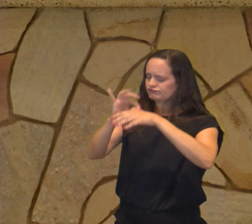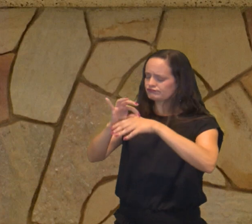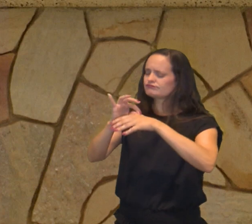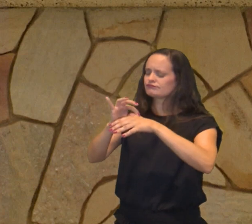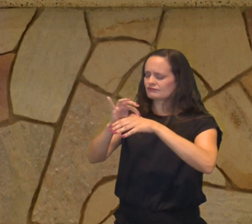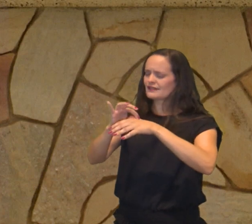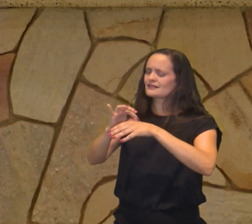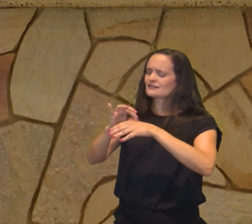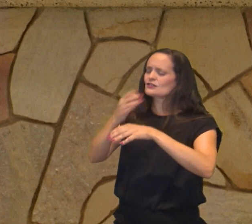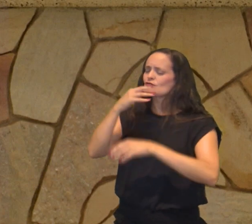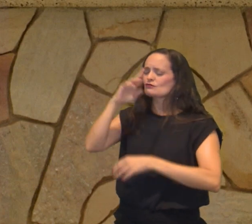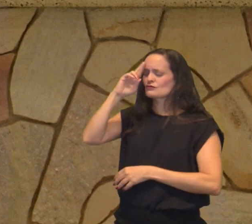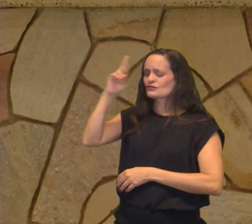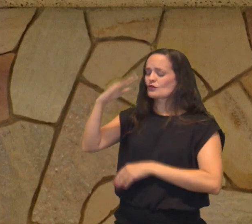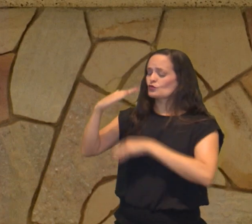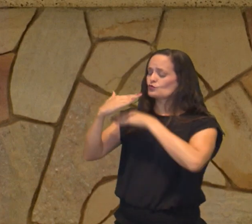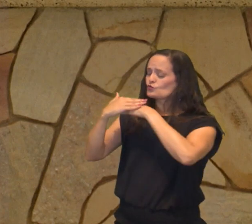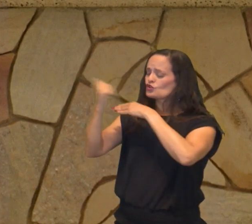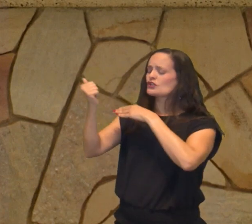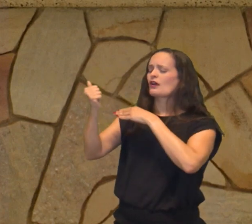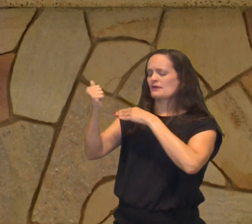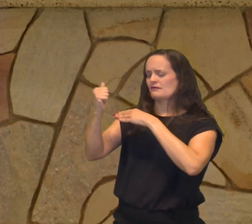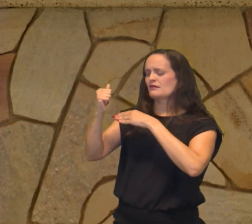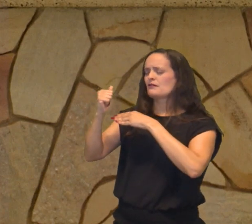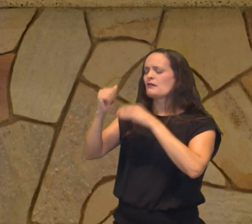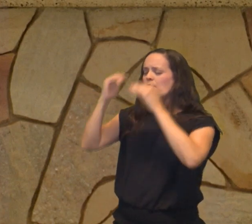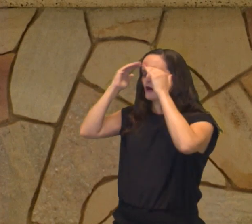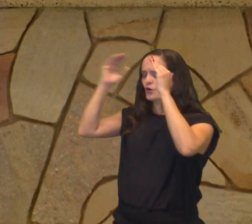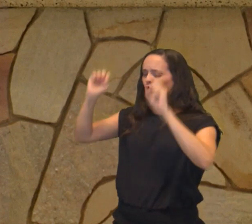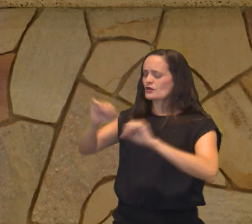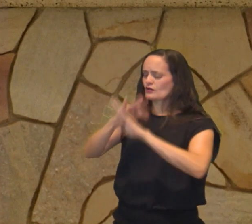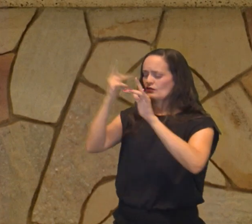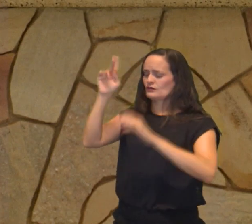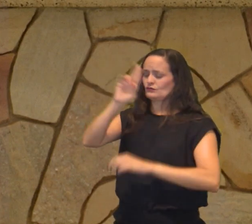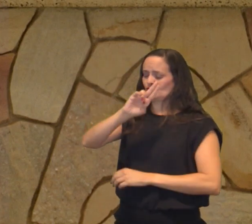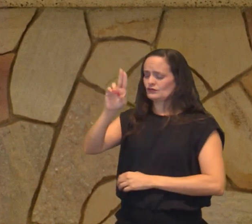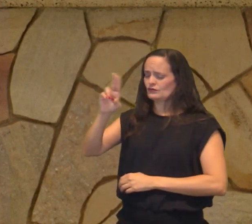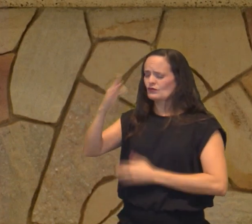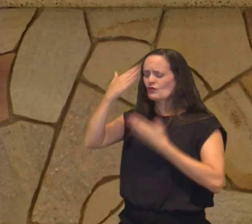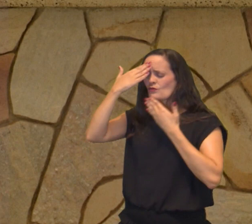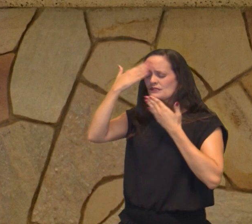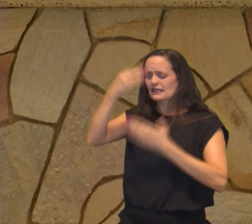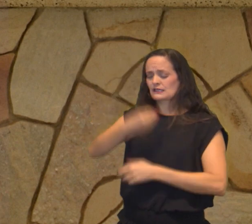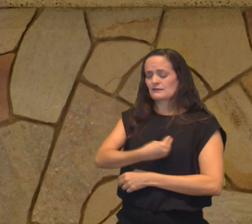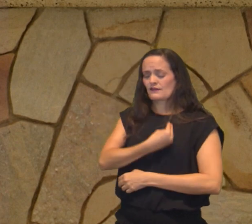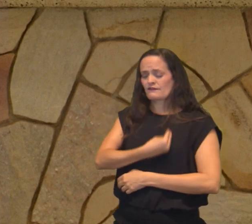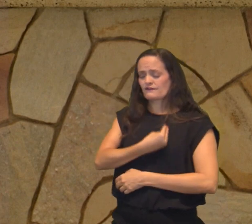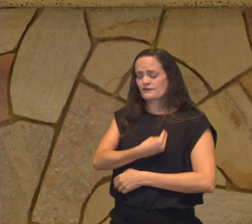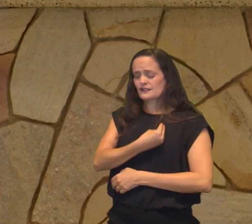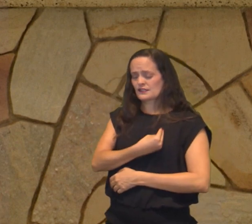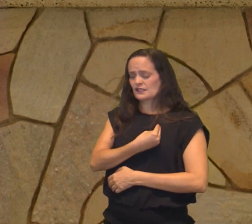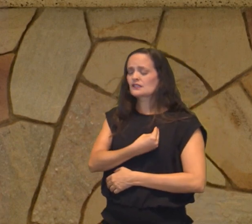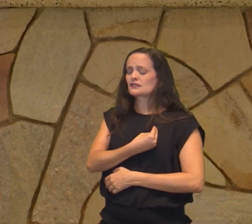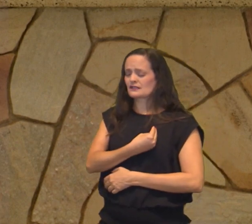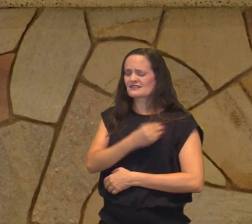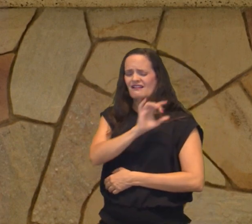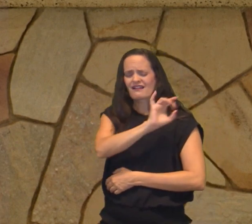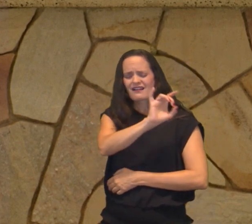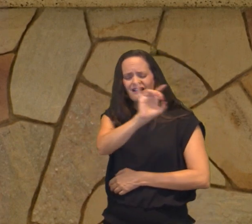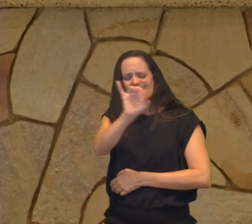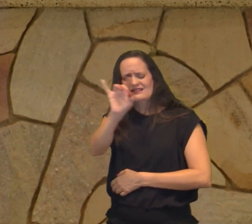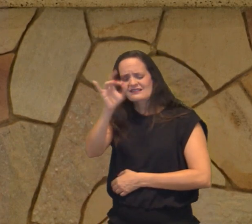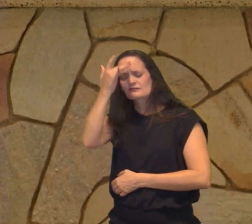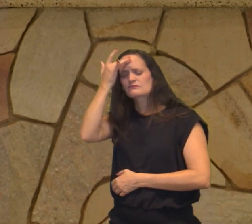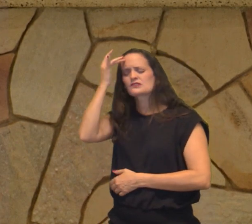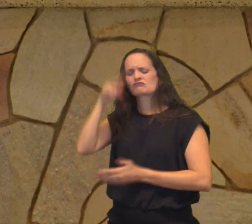chama, nos salva para a honra e glória do teu nome. Muito obrigado por estas vidas também, gratas ao Senhor, cada irmão, cada